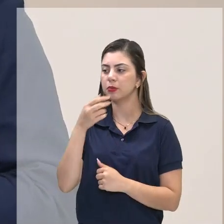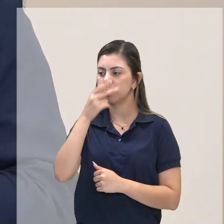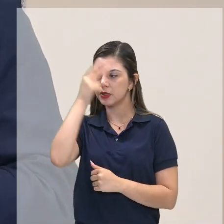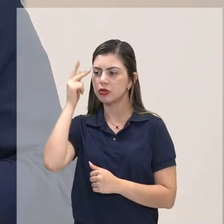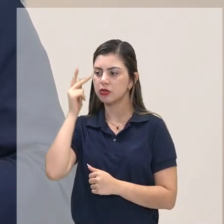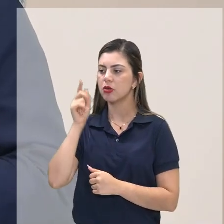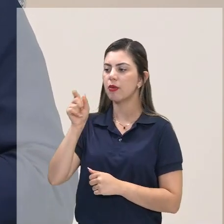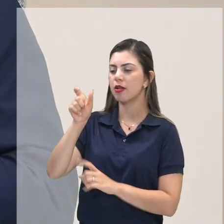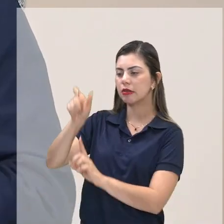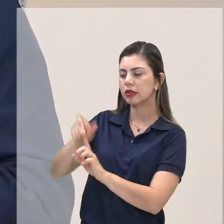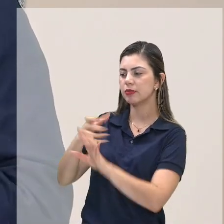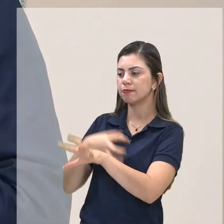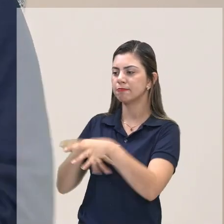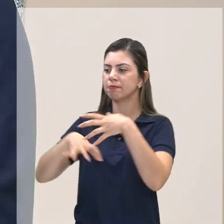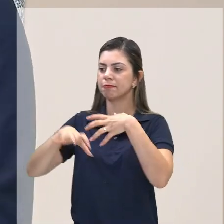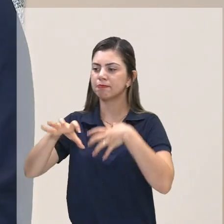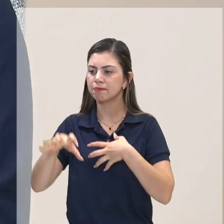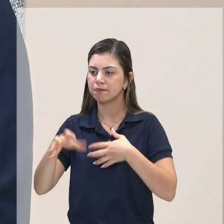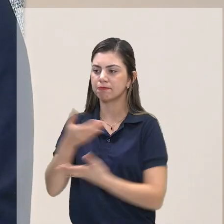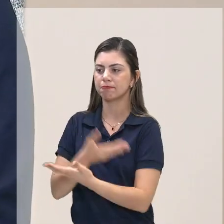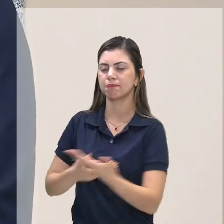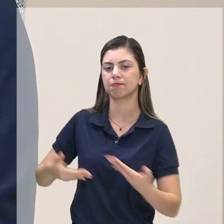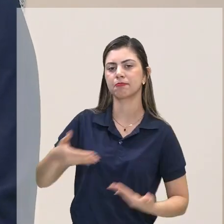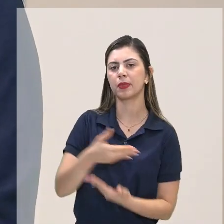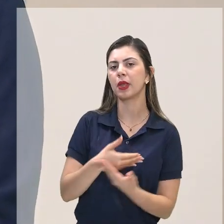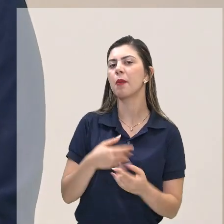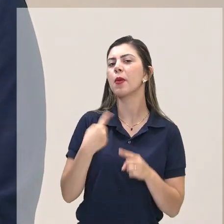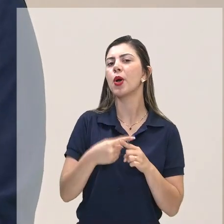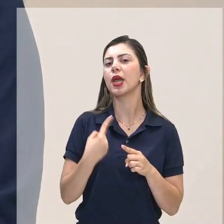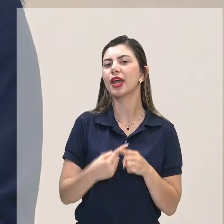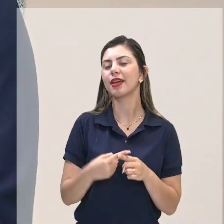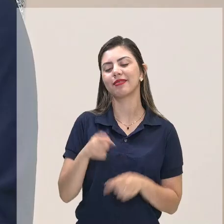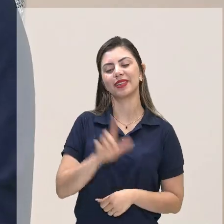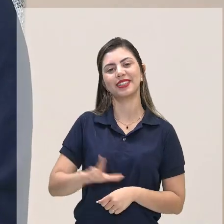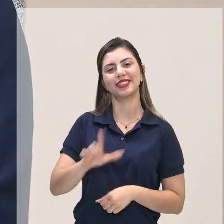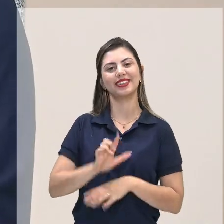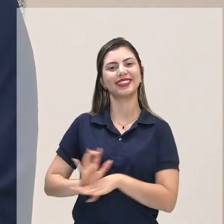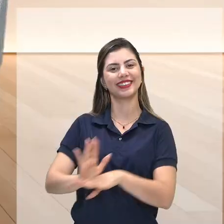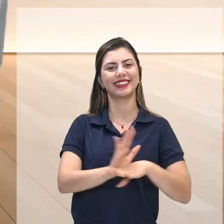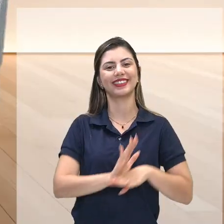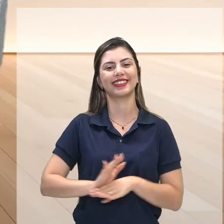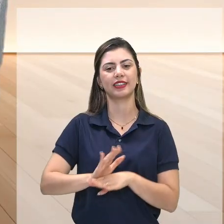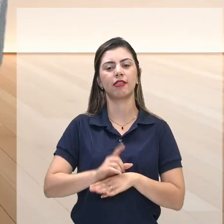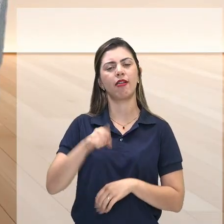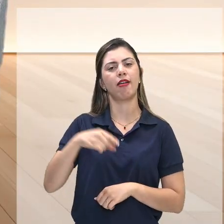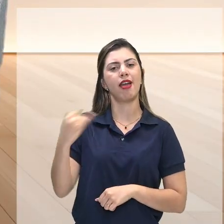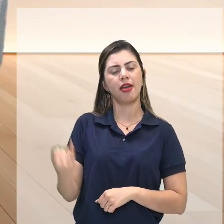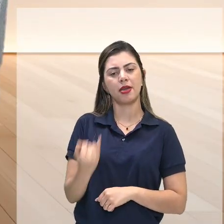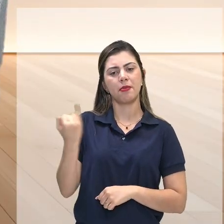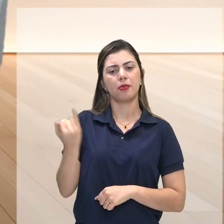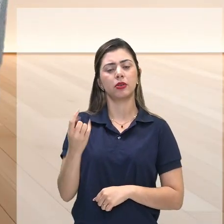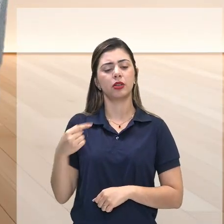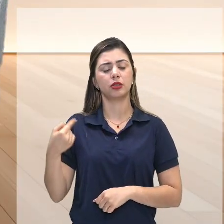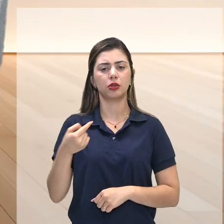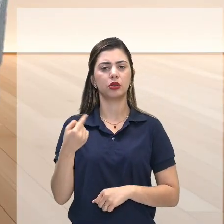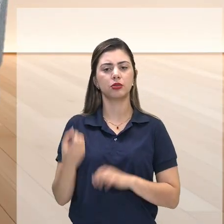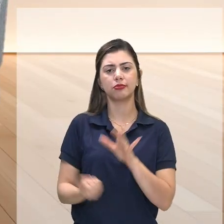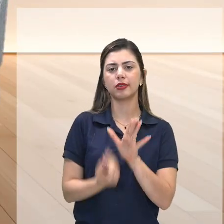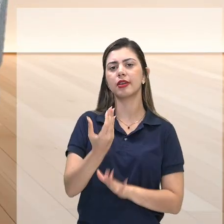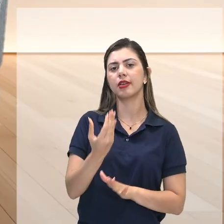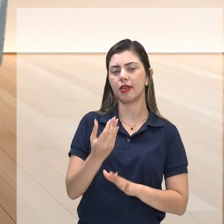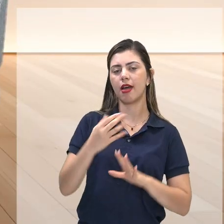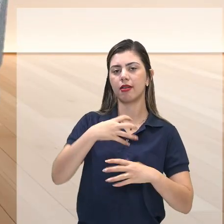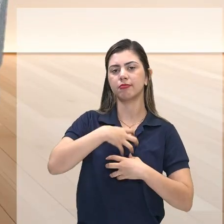olhar mais sensível, e tudo isso só é possibilitado por meio da literatura, que é fundamental para nos constituir enquanto